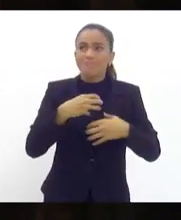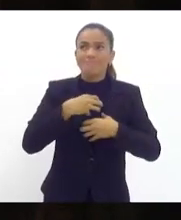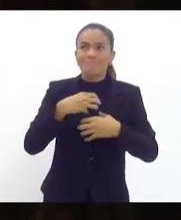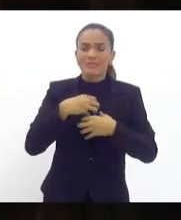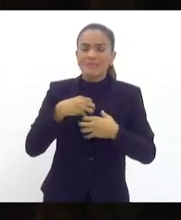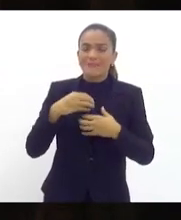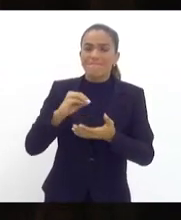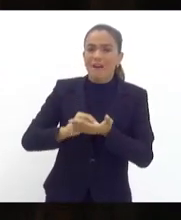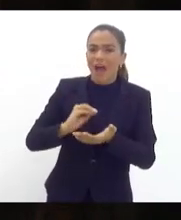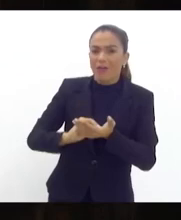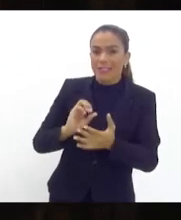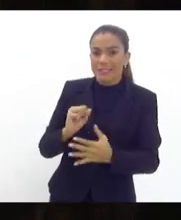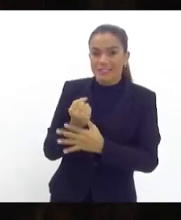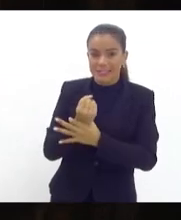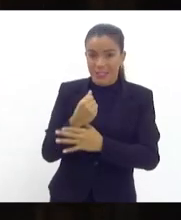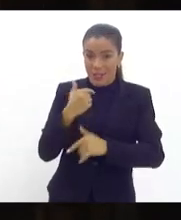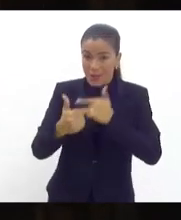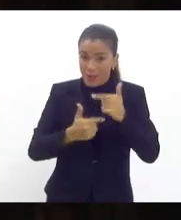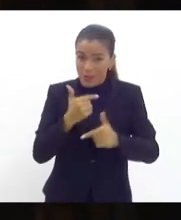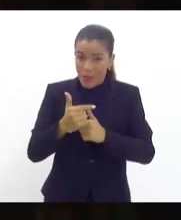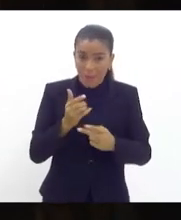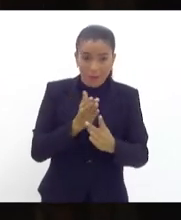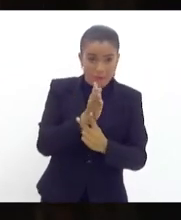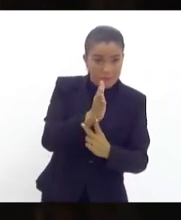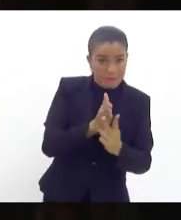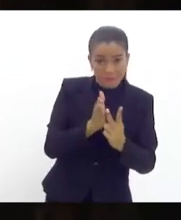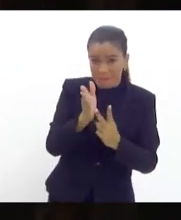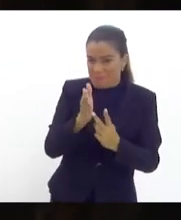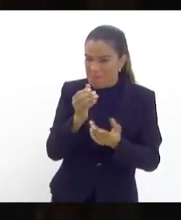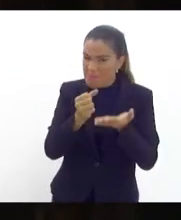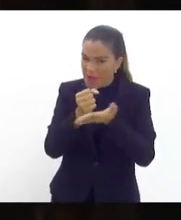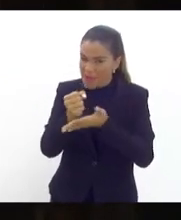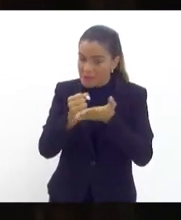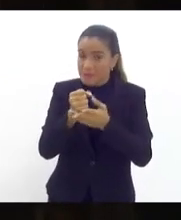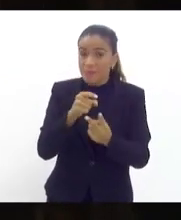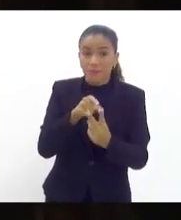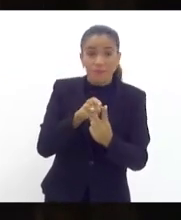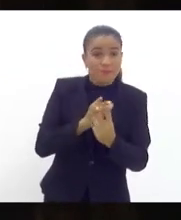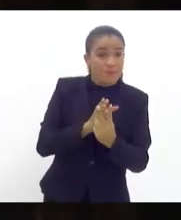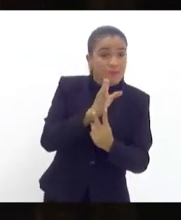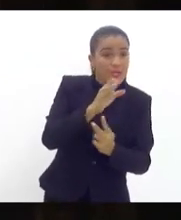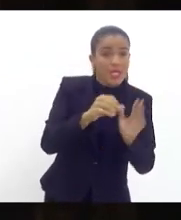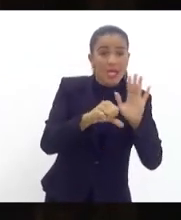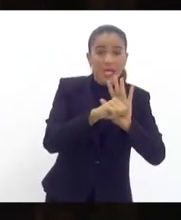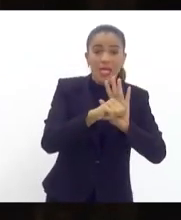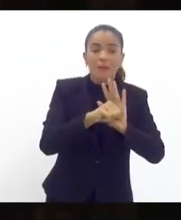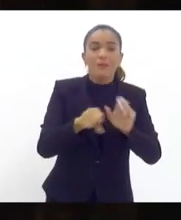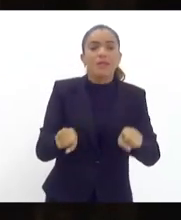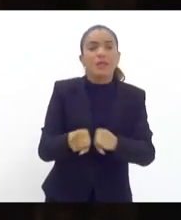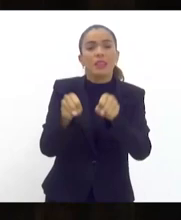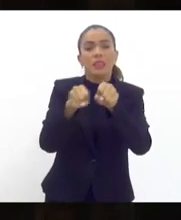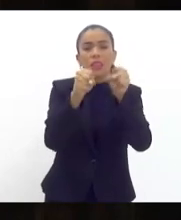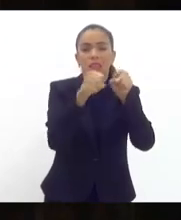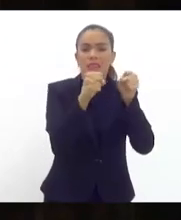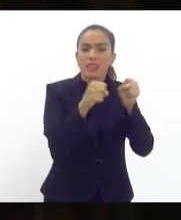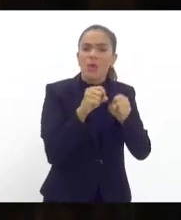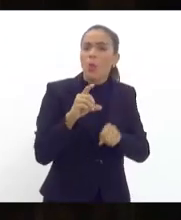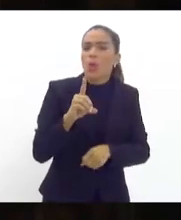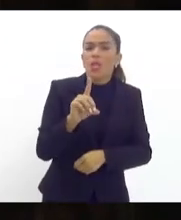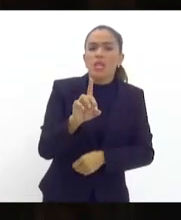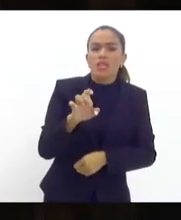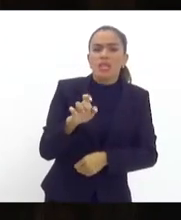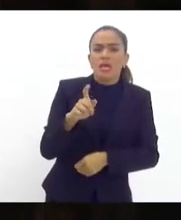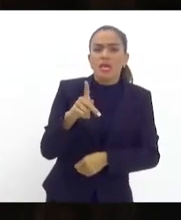de insegurança Eu trabalho com duas vertentes basicamente os chamados crimes de depredação que que